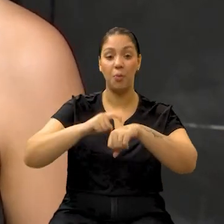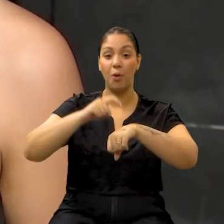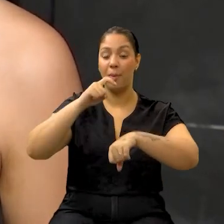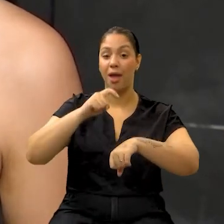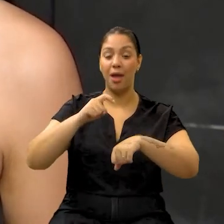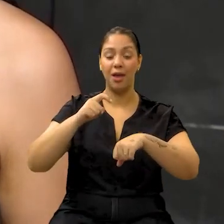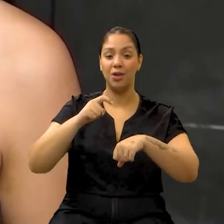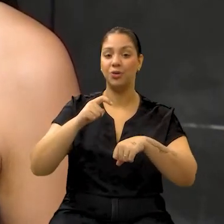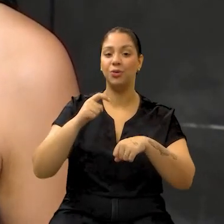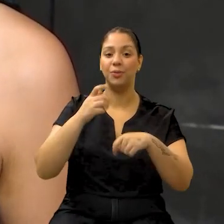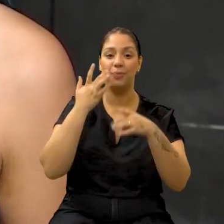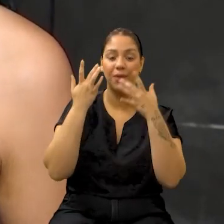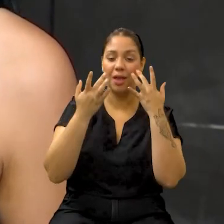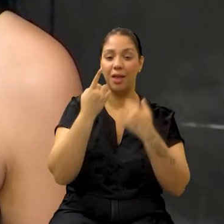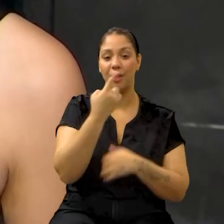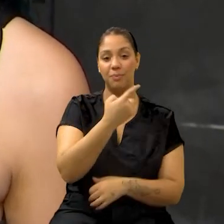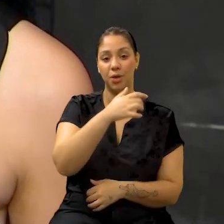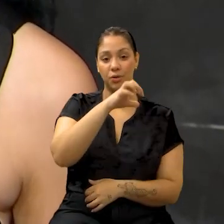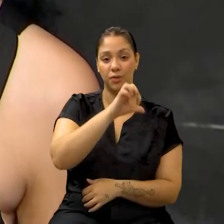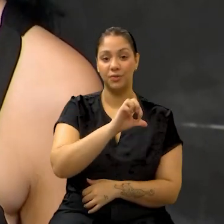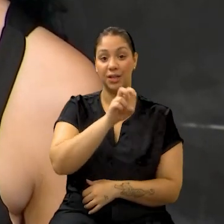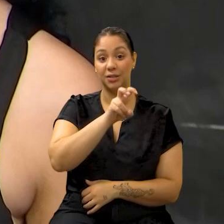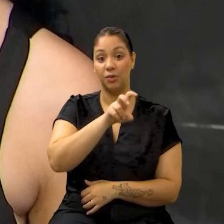primeira vez que ele fez essa peça foi em